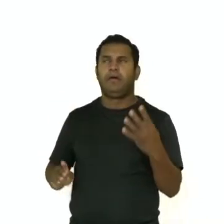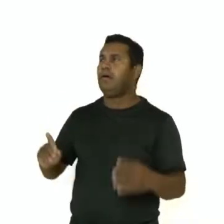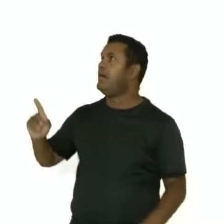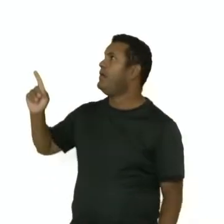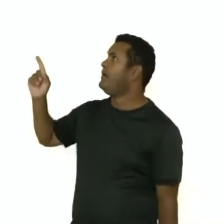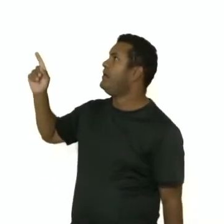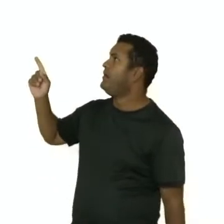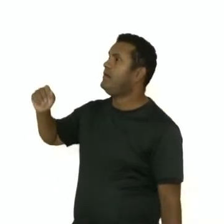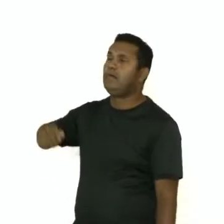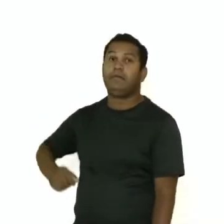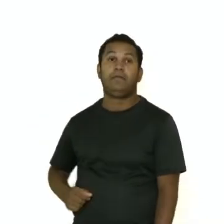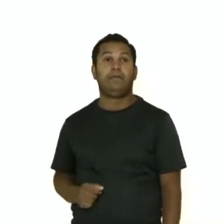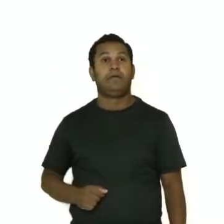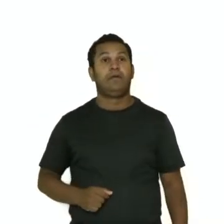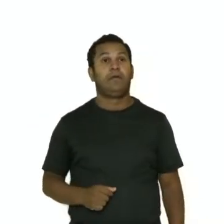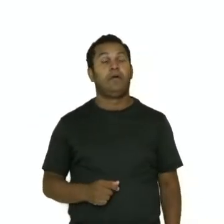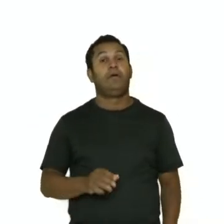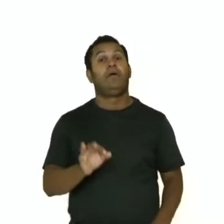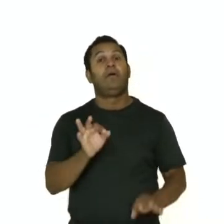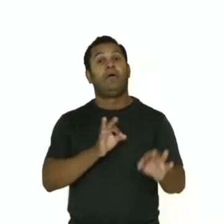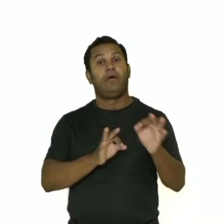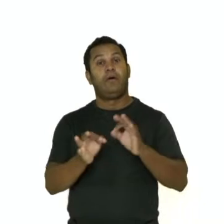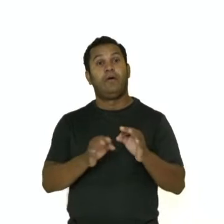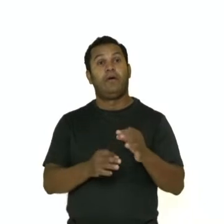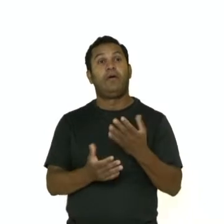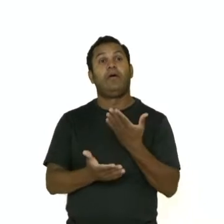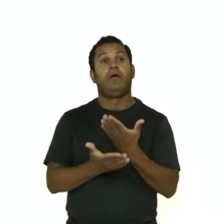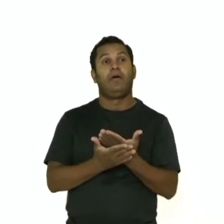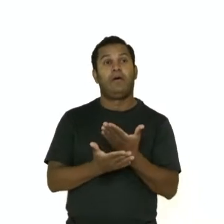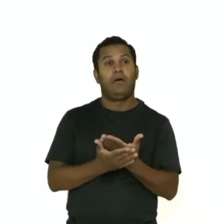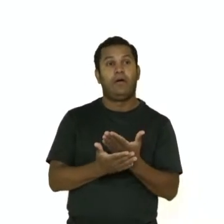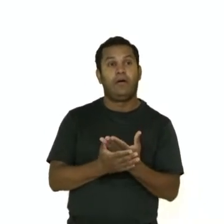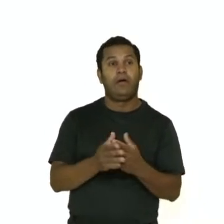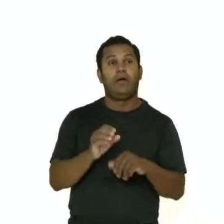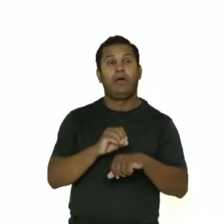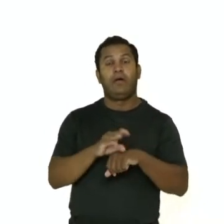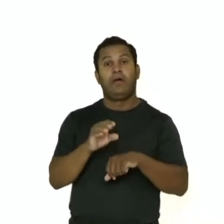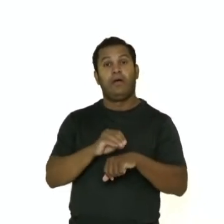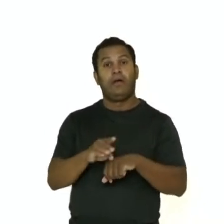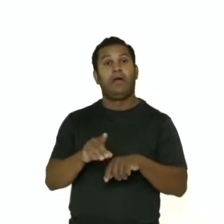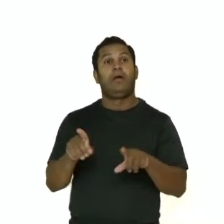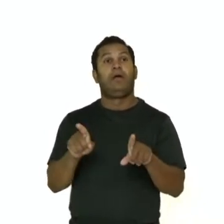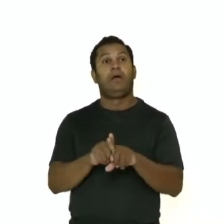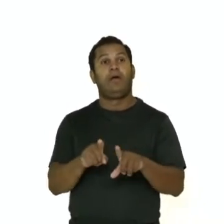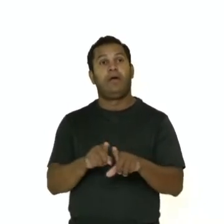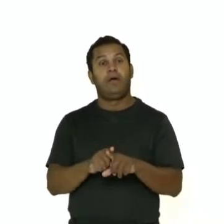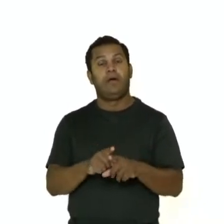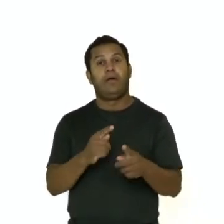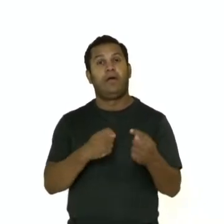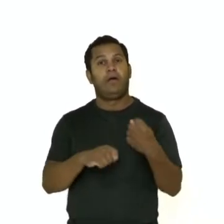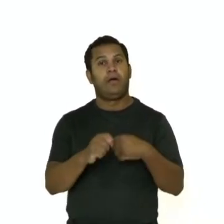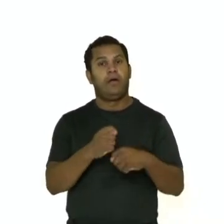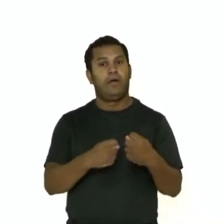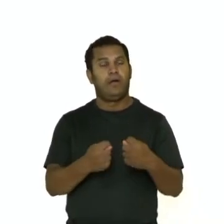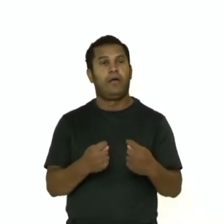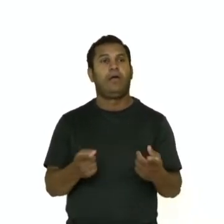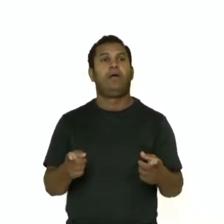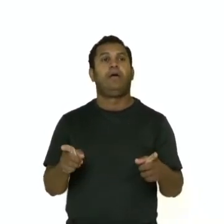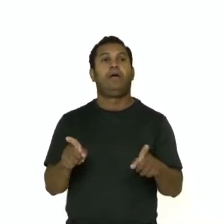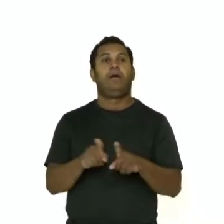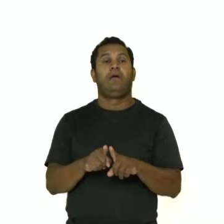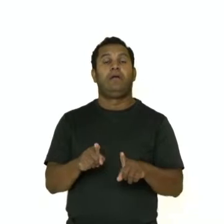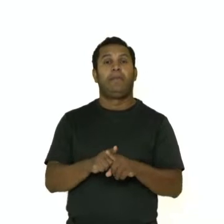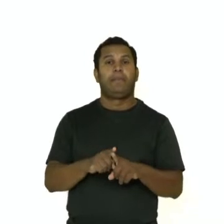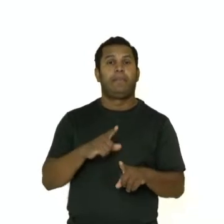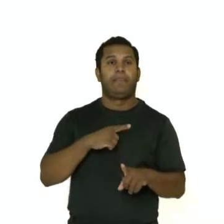foram usadas? Os meios técnicos, científicos e informacionais e também as heranças do passado que vão